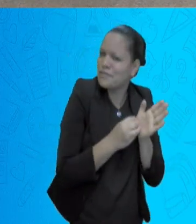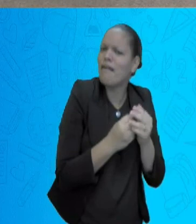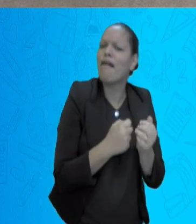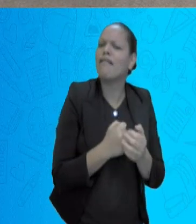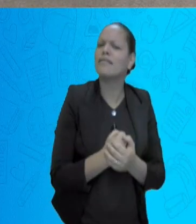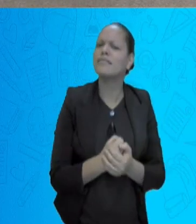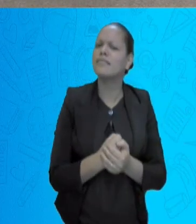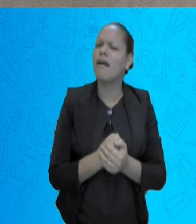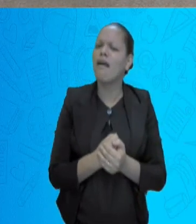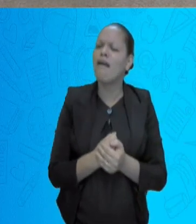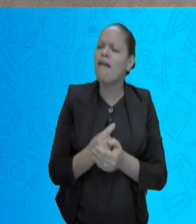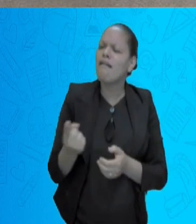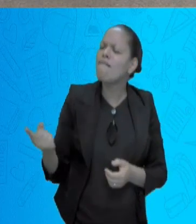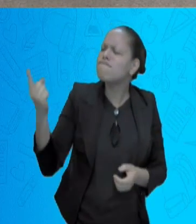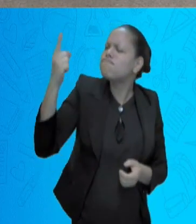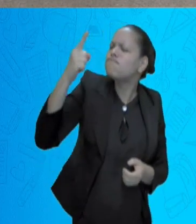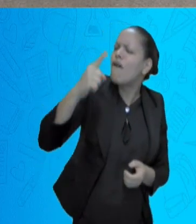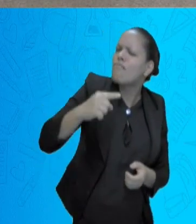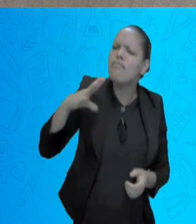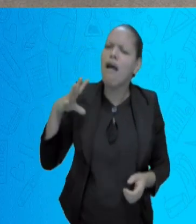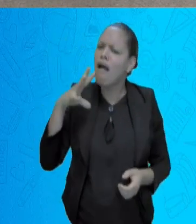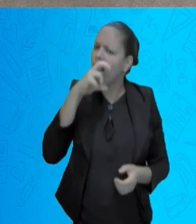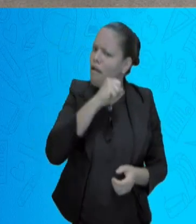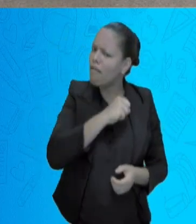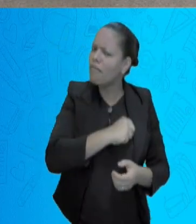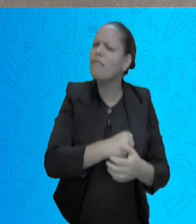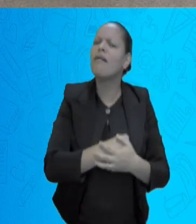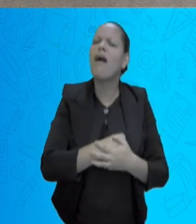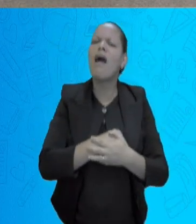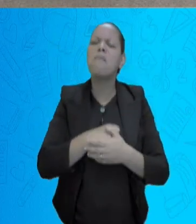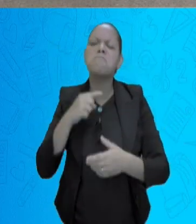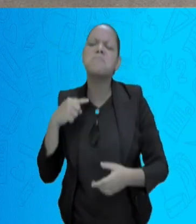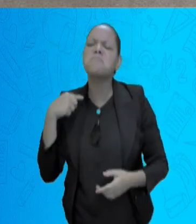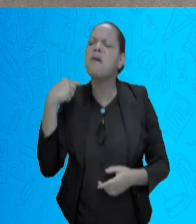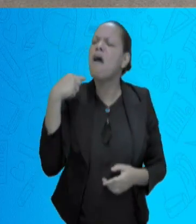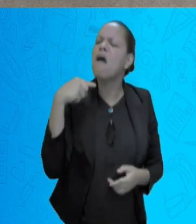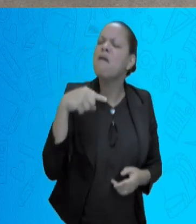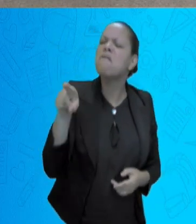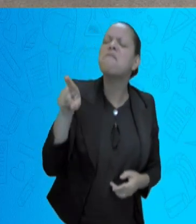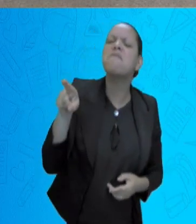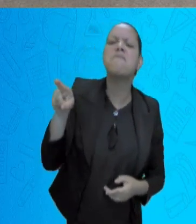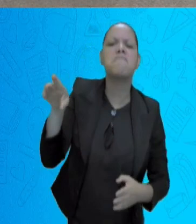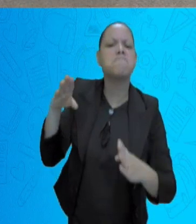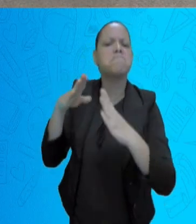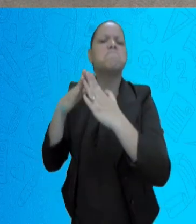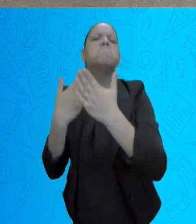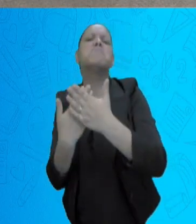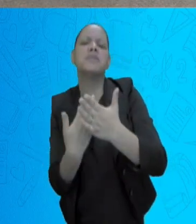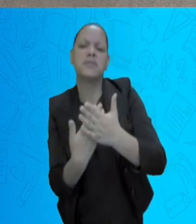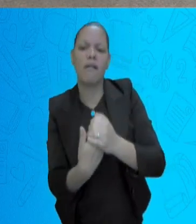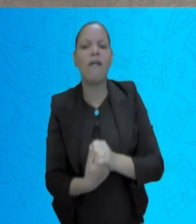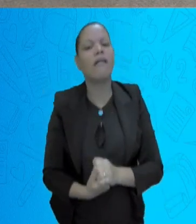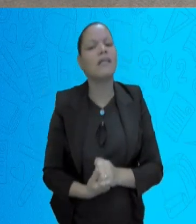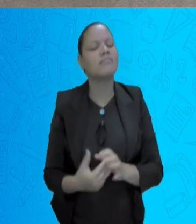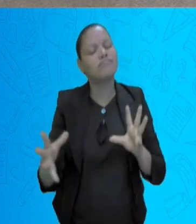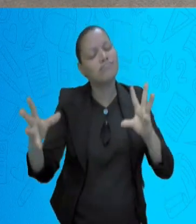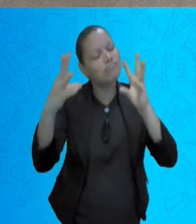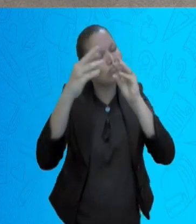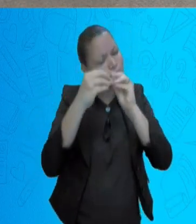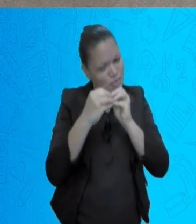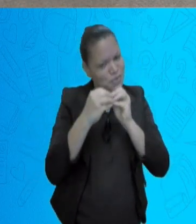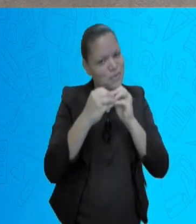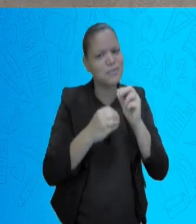frequentar a minha escola? Assim você vai fechar e concluir o seu texto. Não se esqueça de